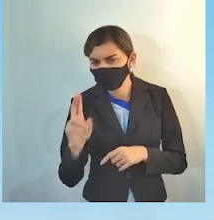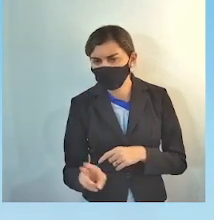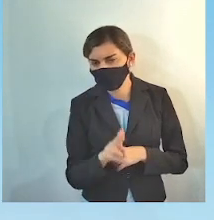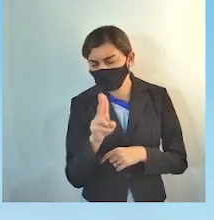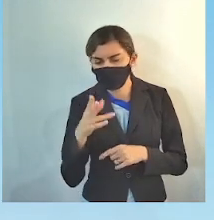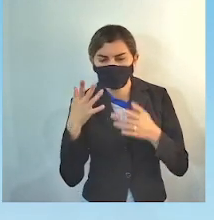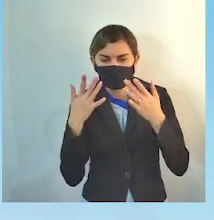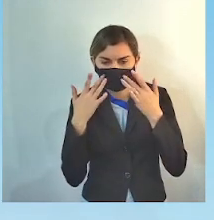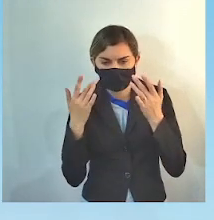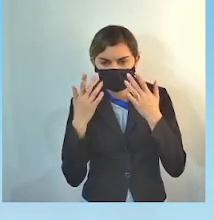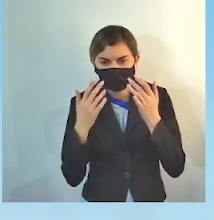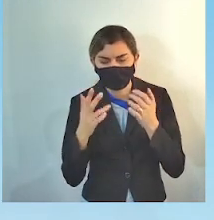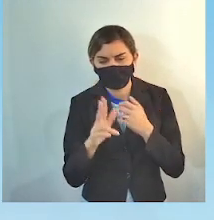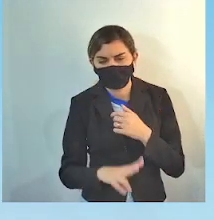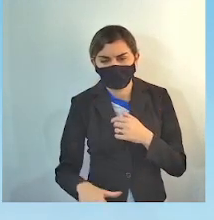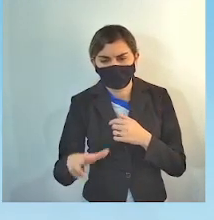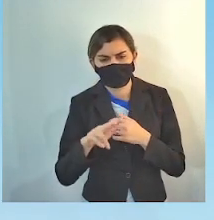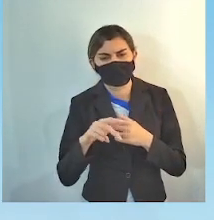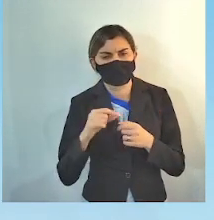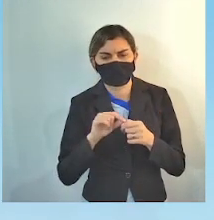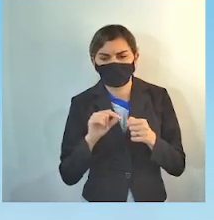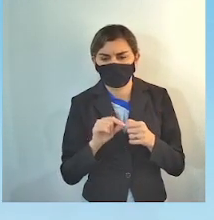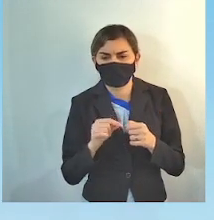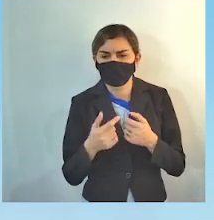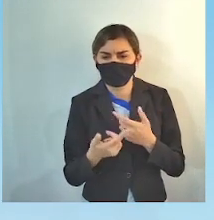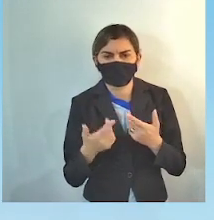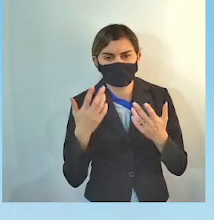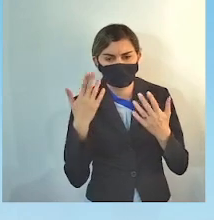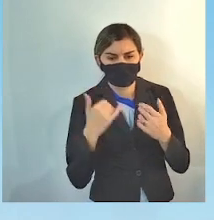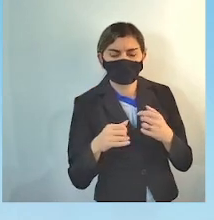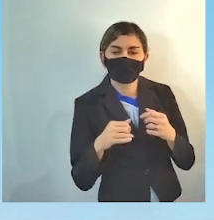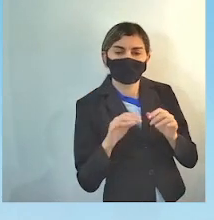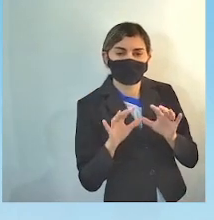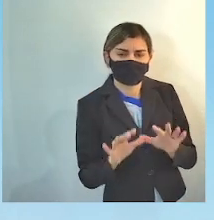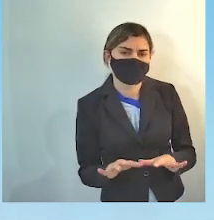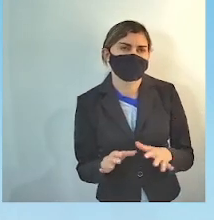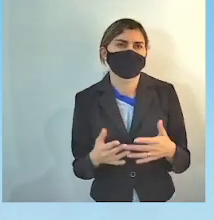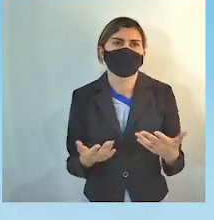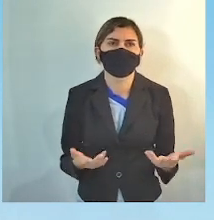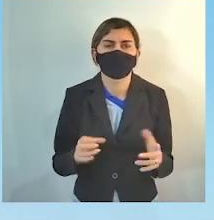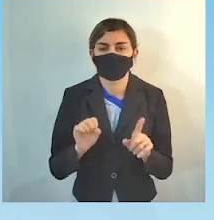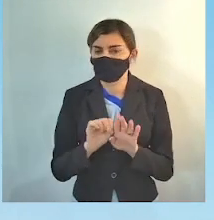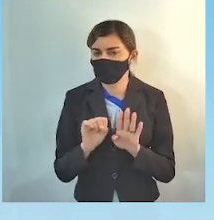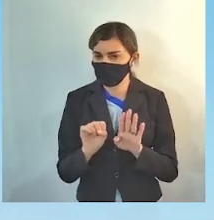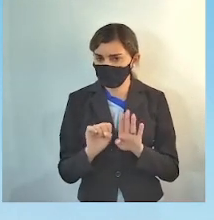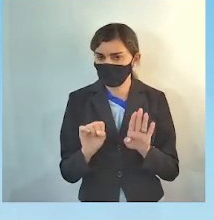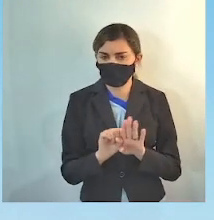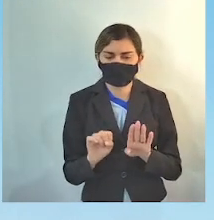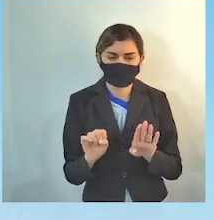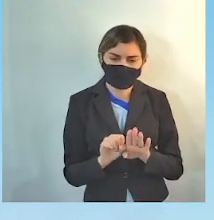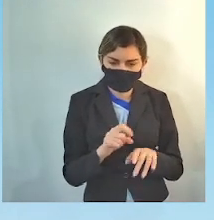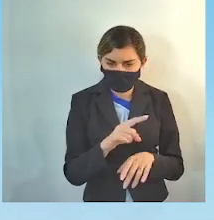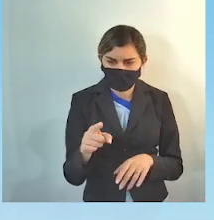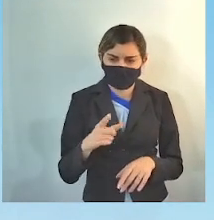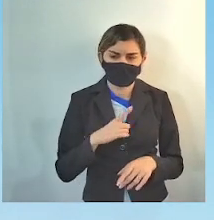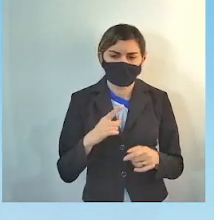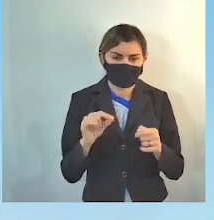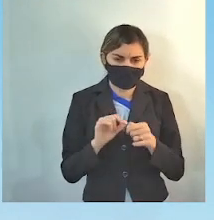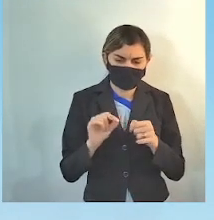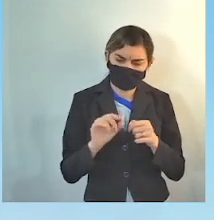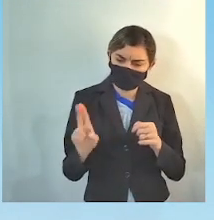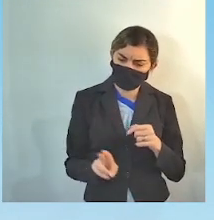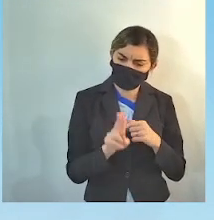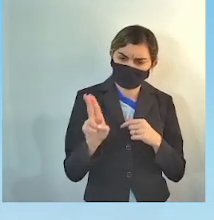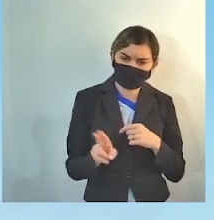demonstrative pronouns, porque quando ele estiver modificando um substantivo, você vai ter que fazer uso